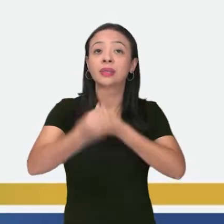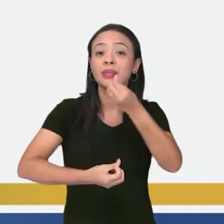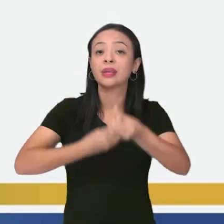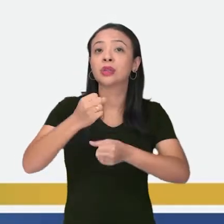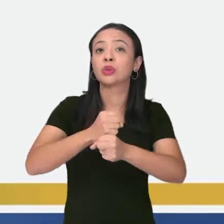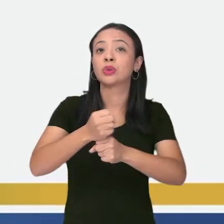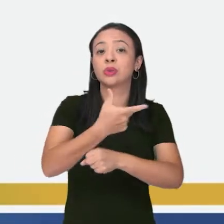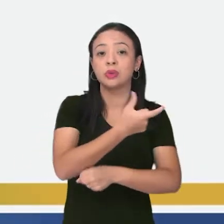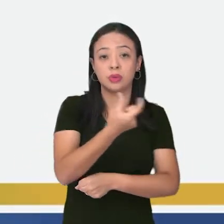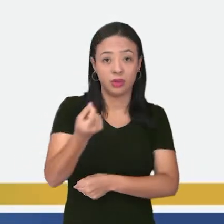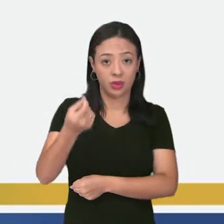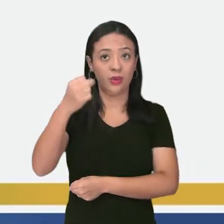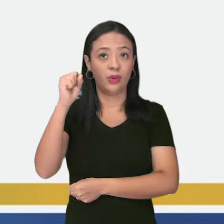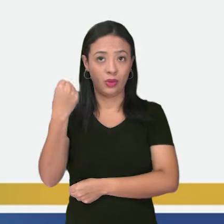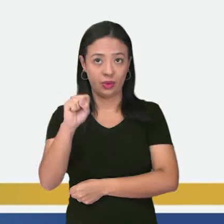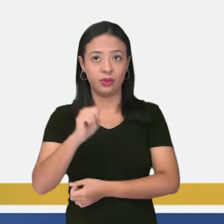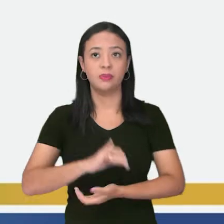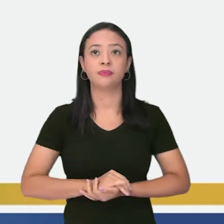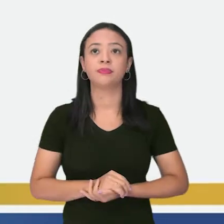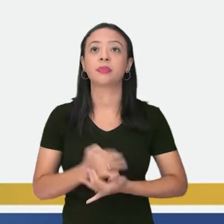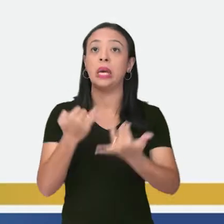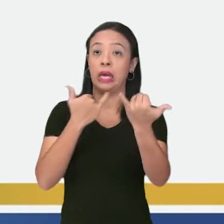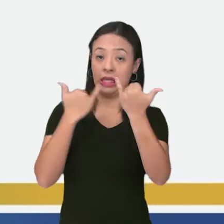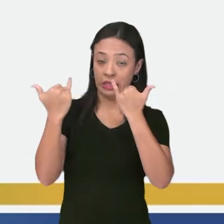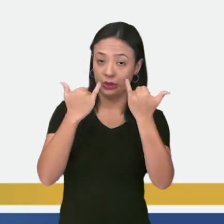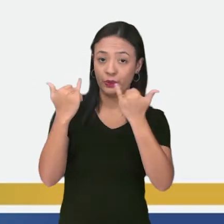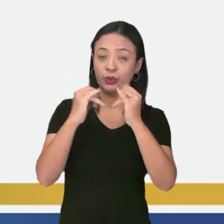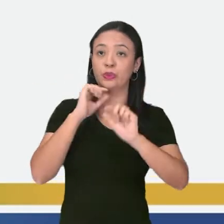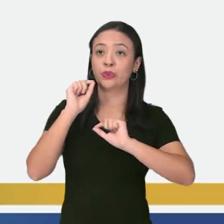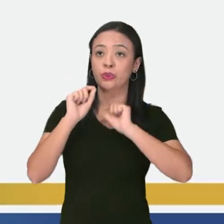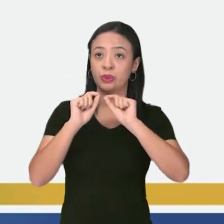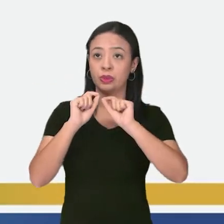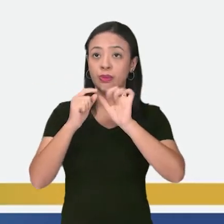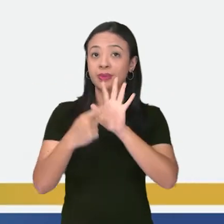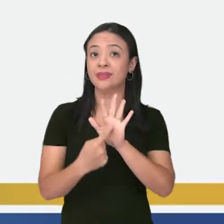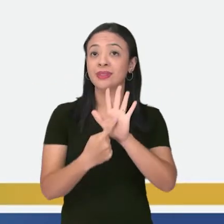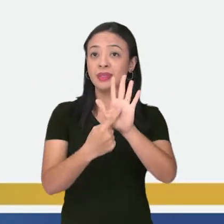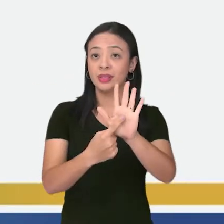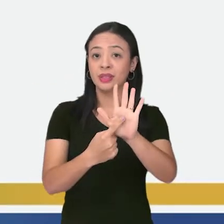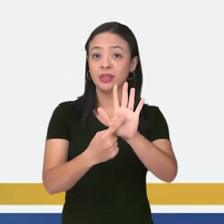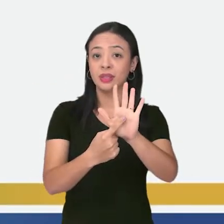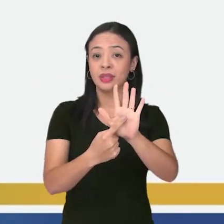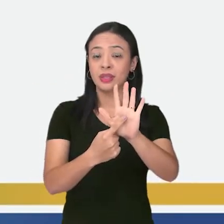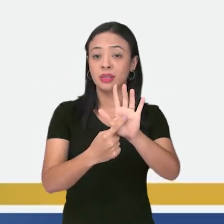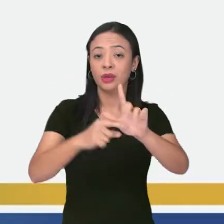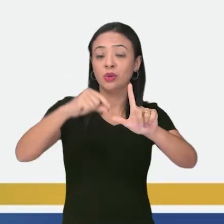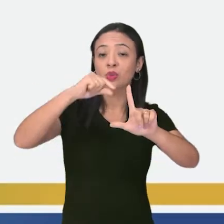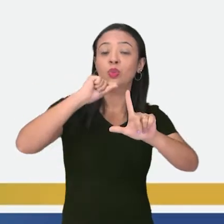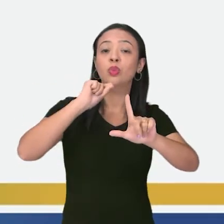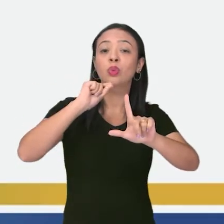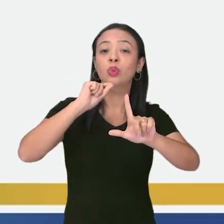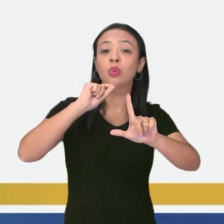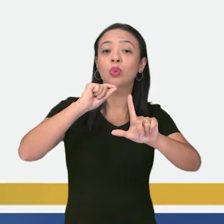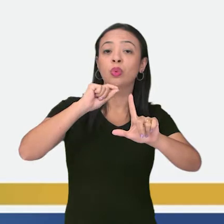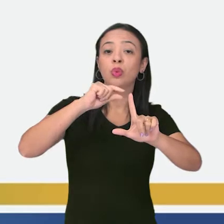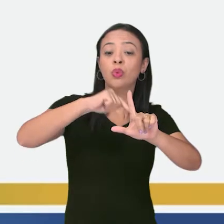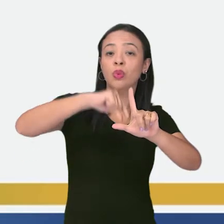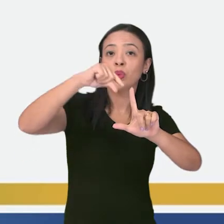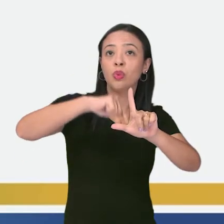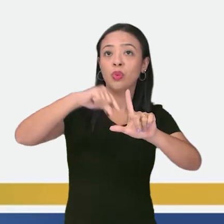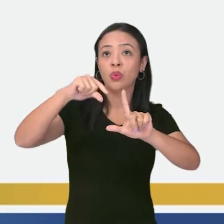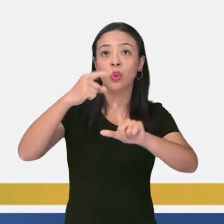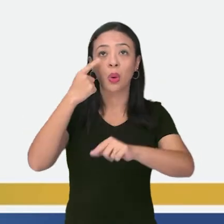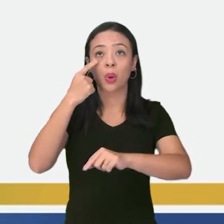de 2008. Os dados foram expressos em um gráfico de